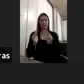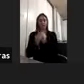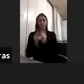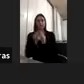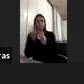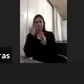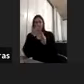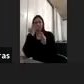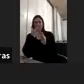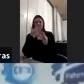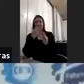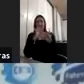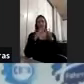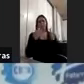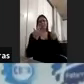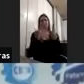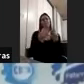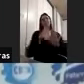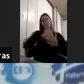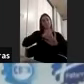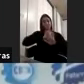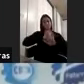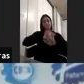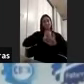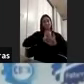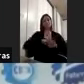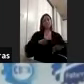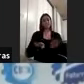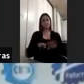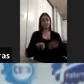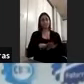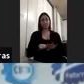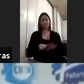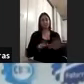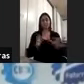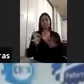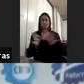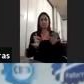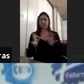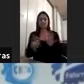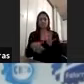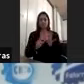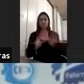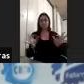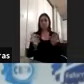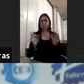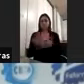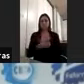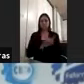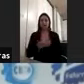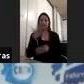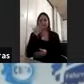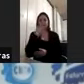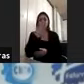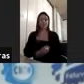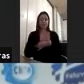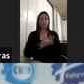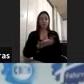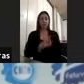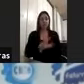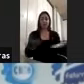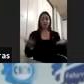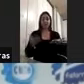ela, né? Porque parece que ela é tão despreparada que ela não sabia que os trabalhadores são extremamente unidos ao sindicato. Ela achou que ela ia